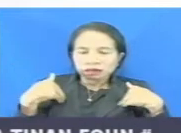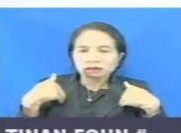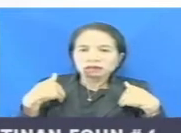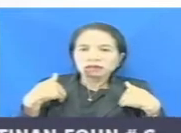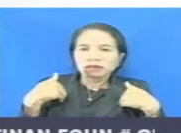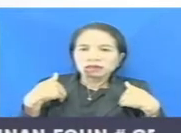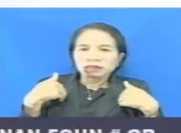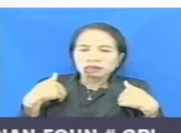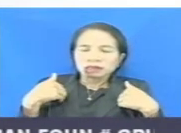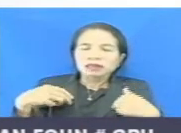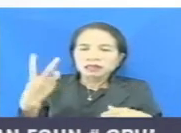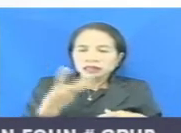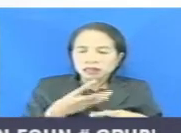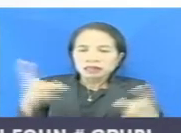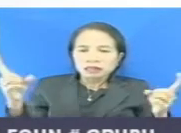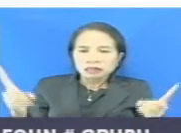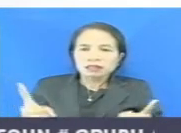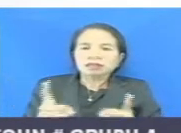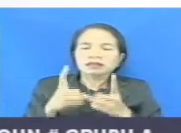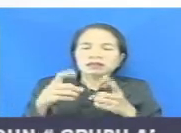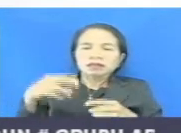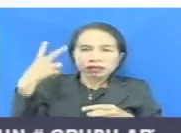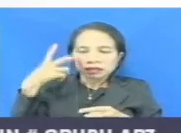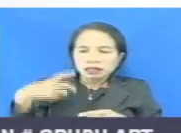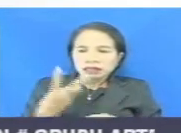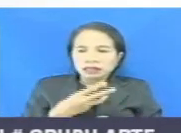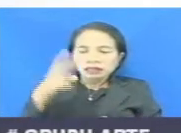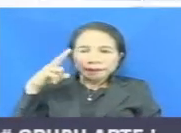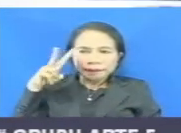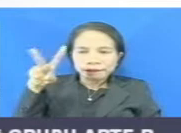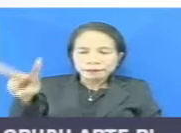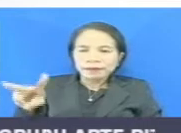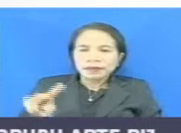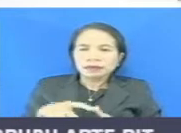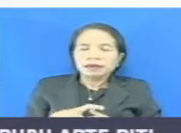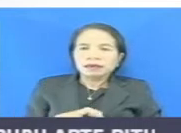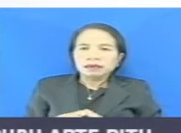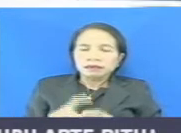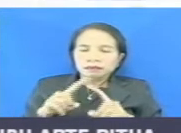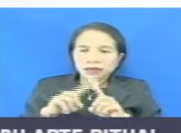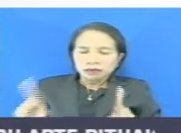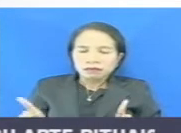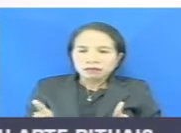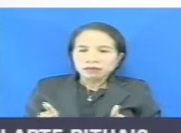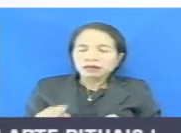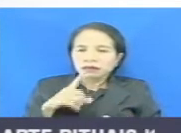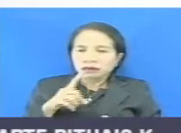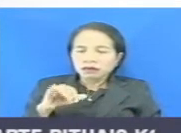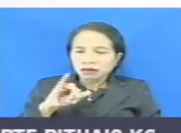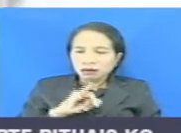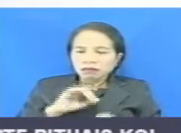ita tem que adapta ba itenia visão para atingir visão ne bemak ita iha. Ma be realidade